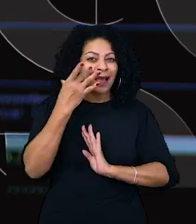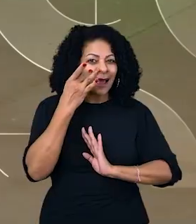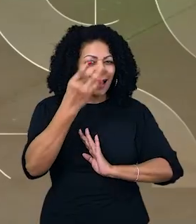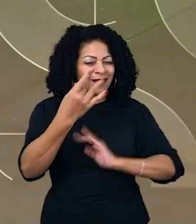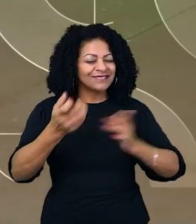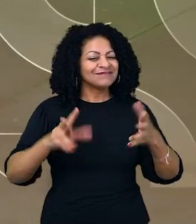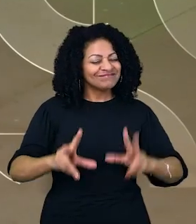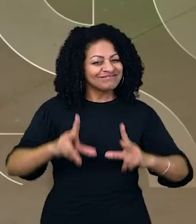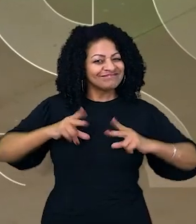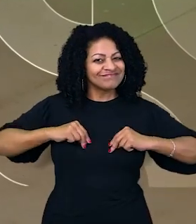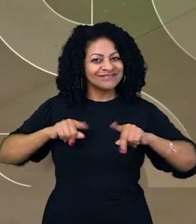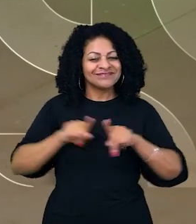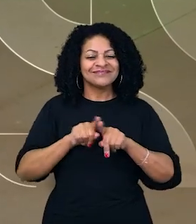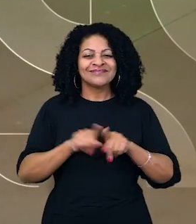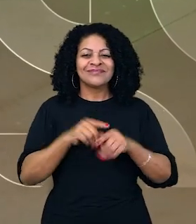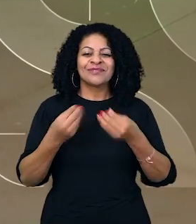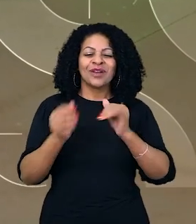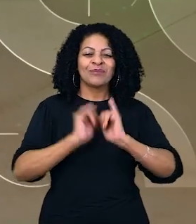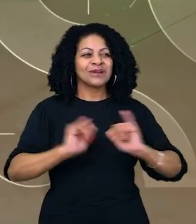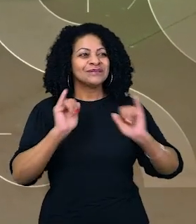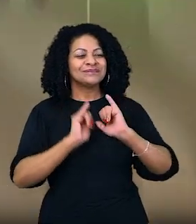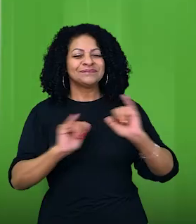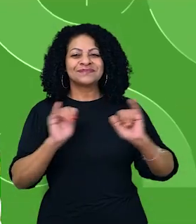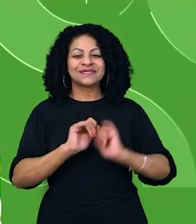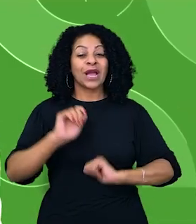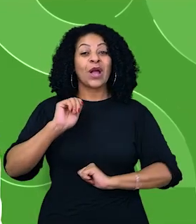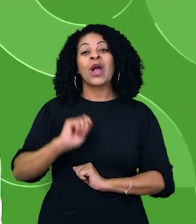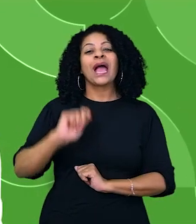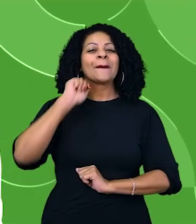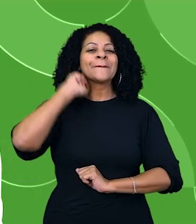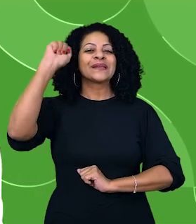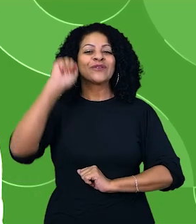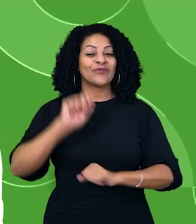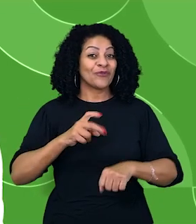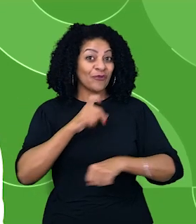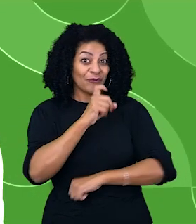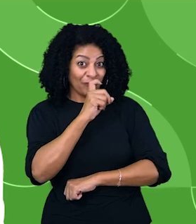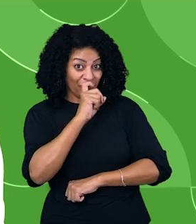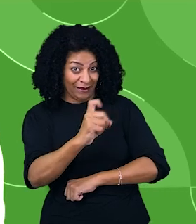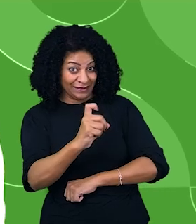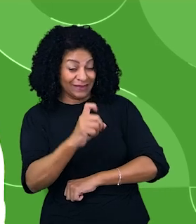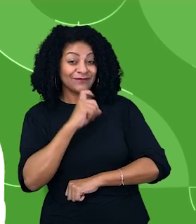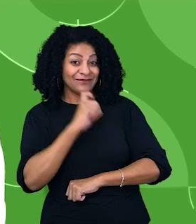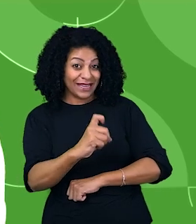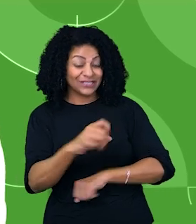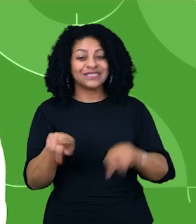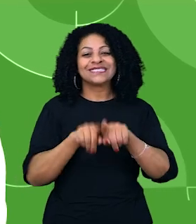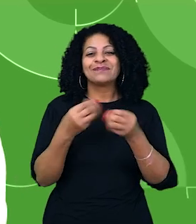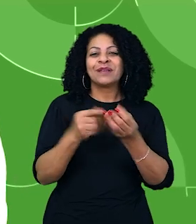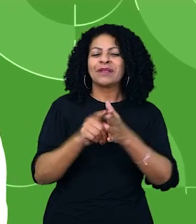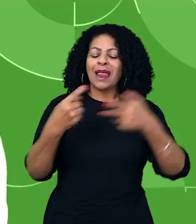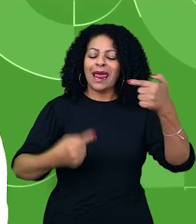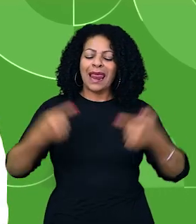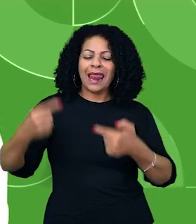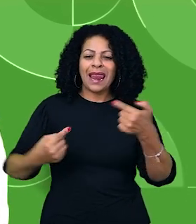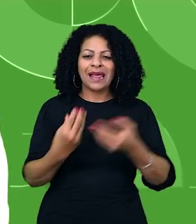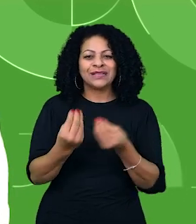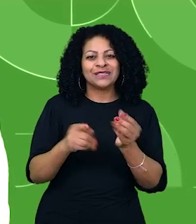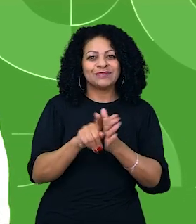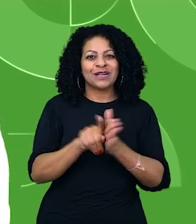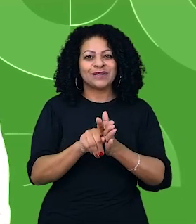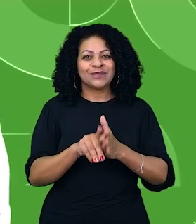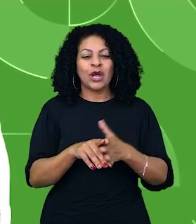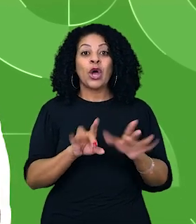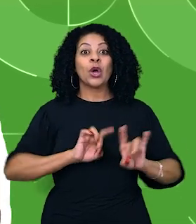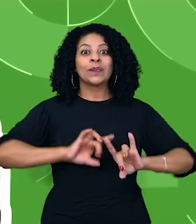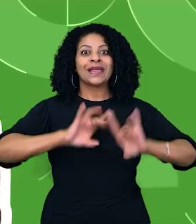atenção. Como parte das ações da campanha Abril Verde, o programa Trabalho Seguro vai realizar um seminário para debater os desafios trazidos